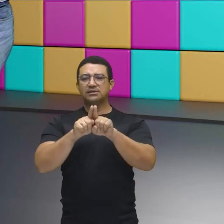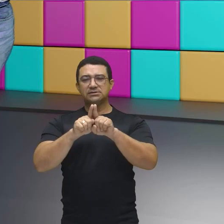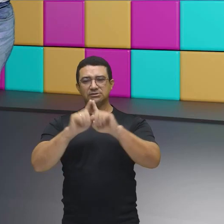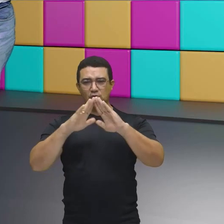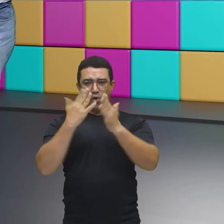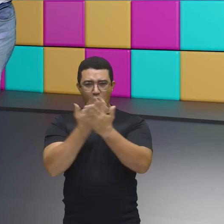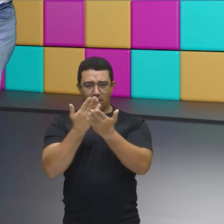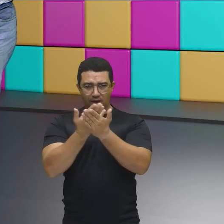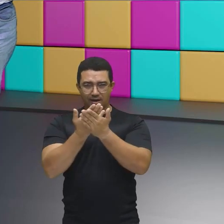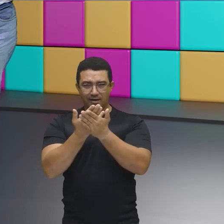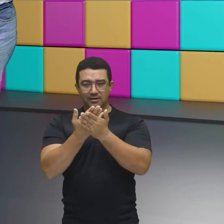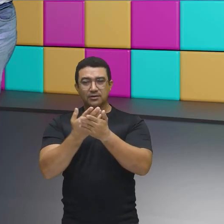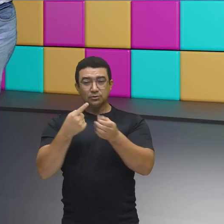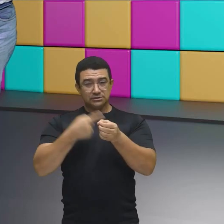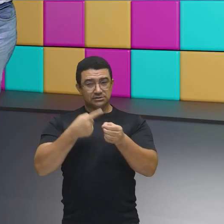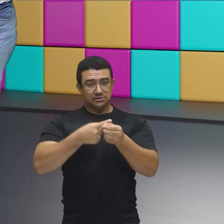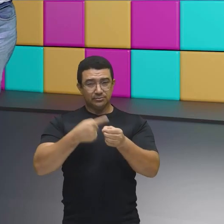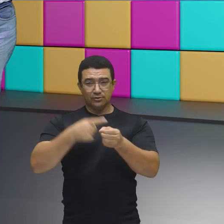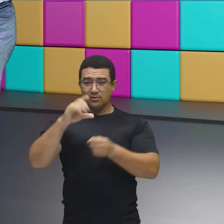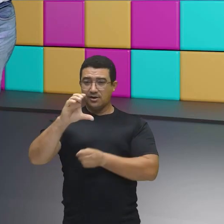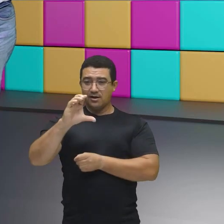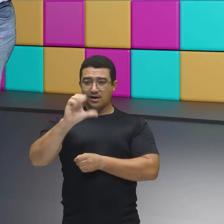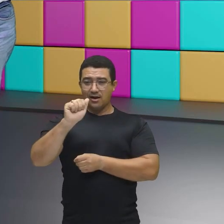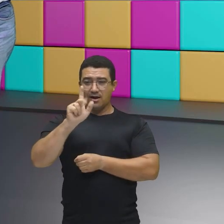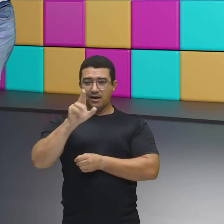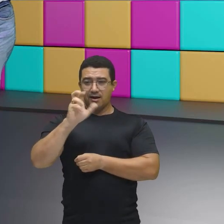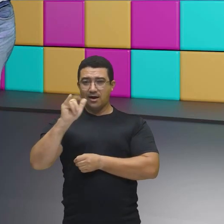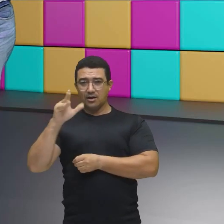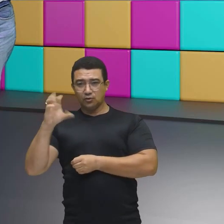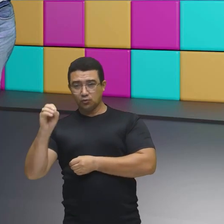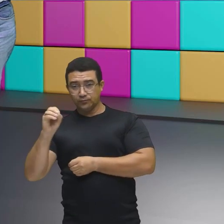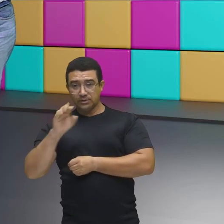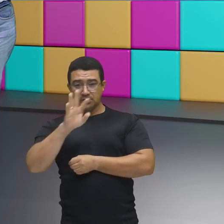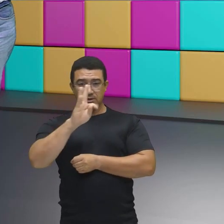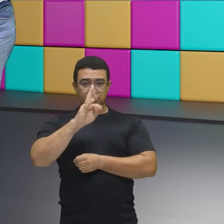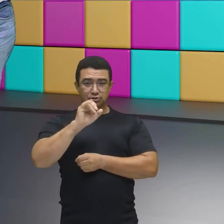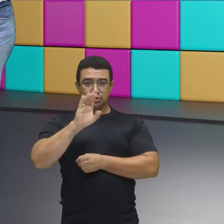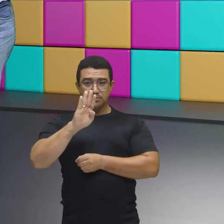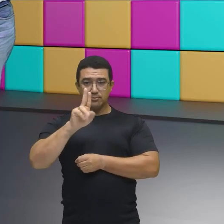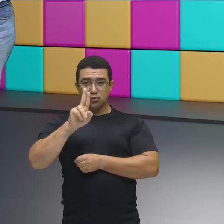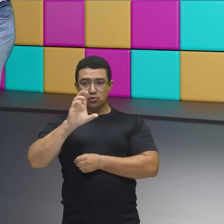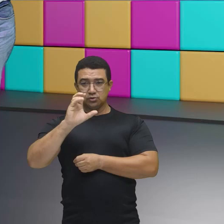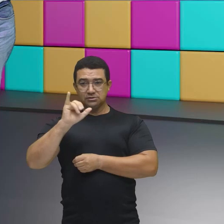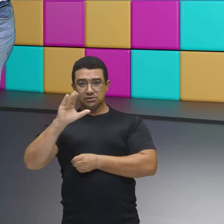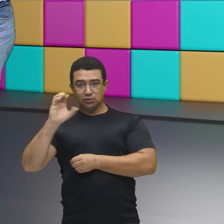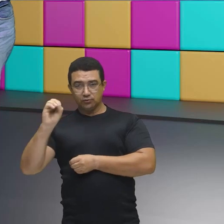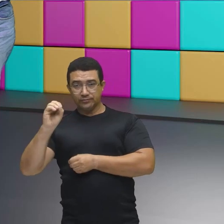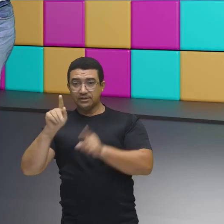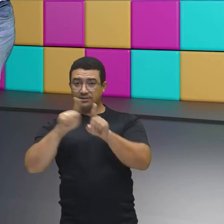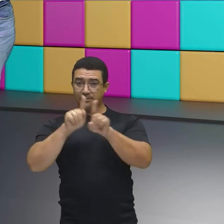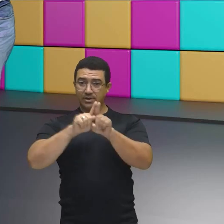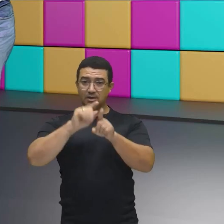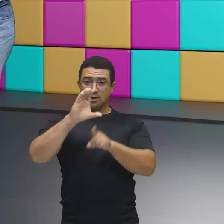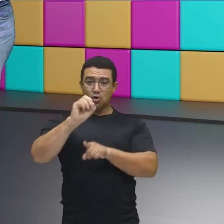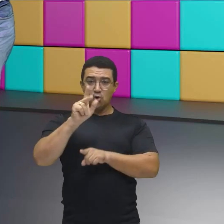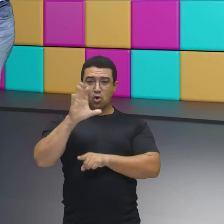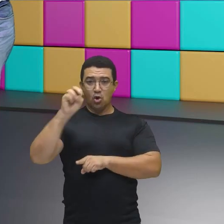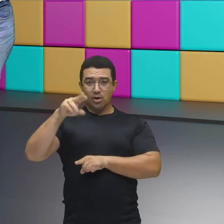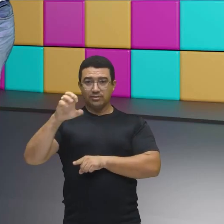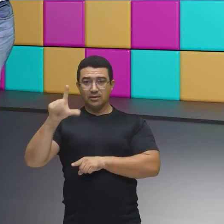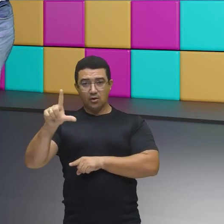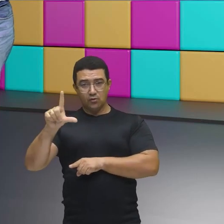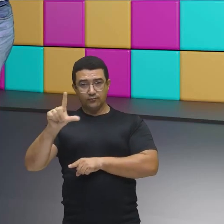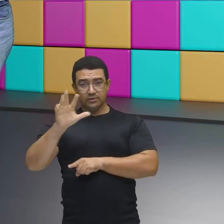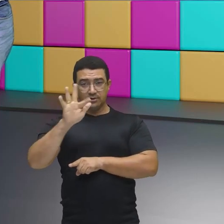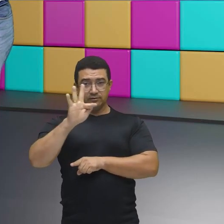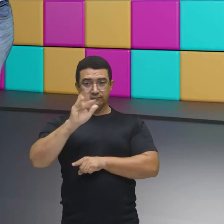Qual é mesmo, Renata, que eu esqueci? A escola Tibúrcio. Tibúrcio. E a escola Coronel Fiuza, que são sempre muito participativos